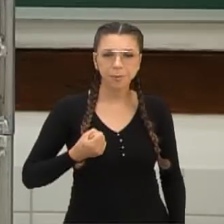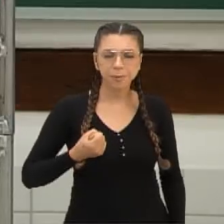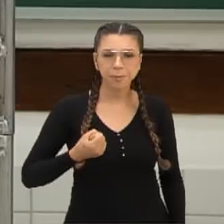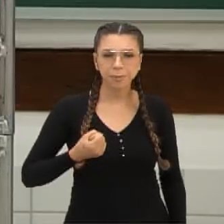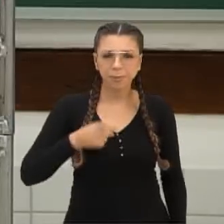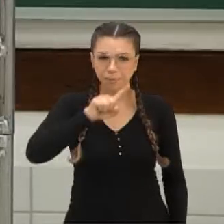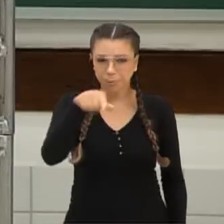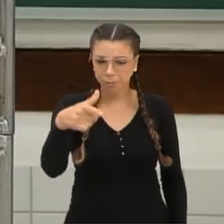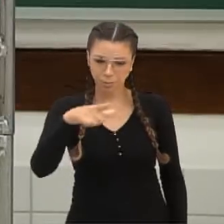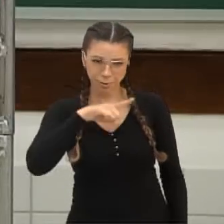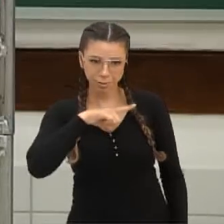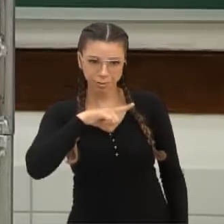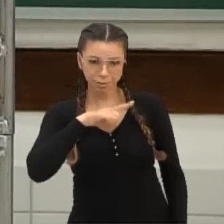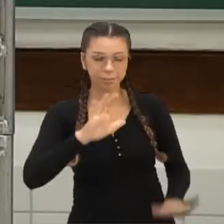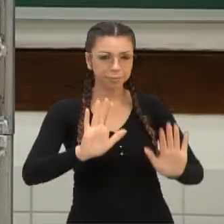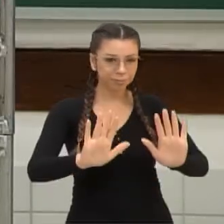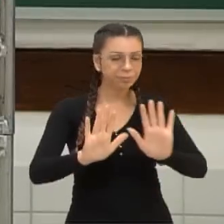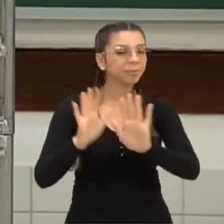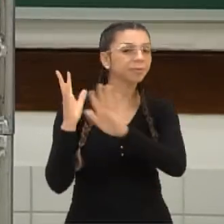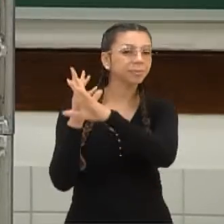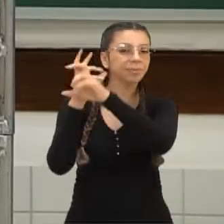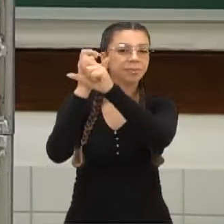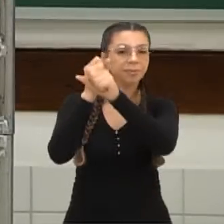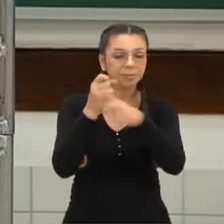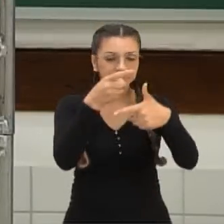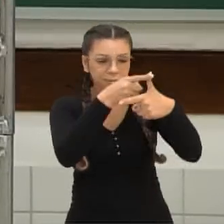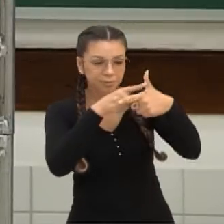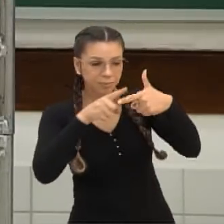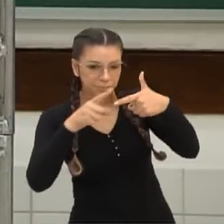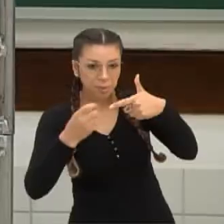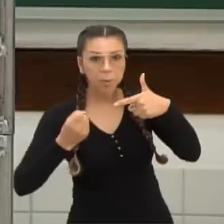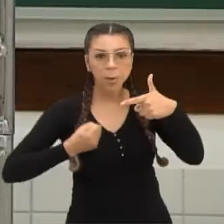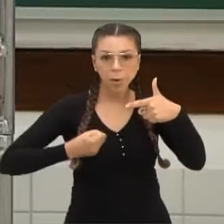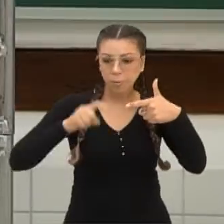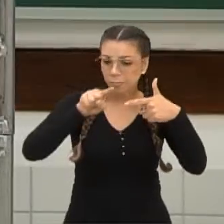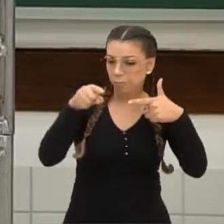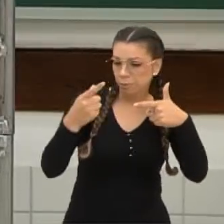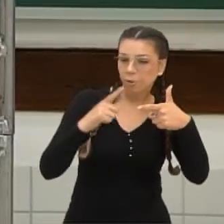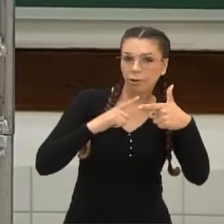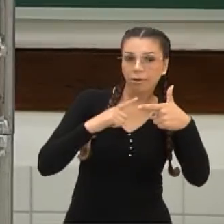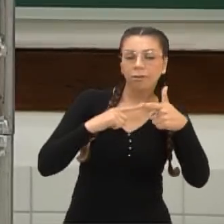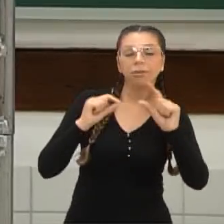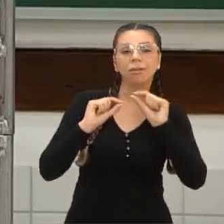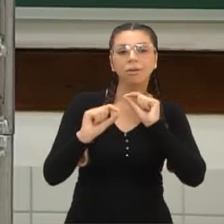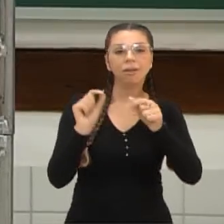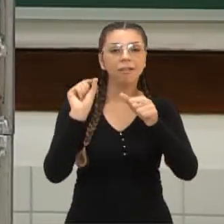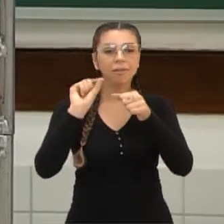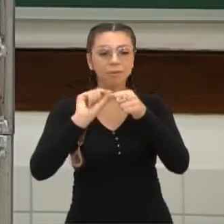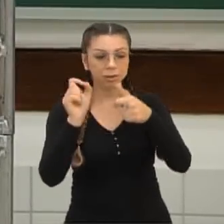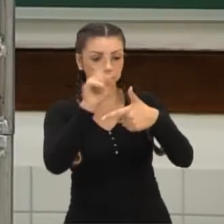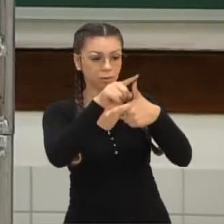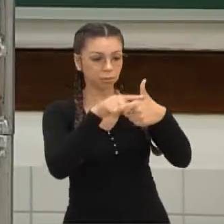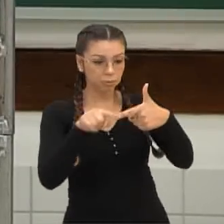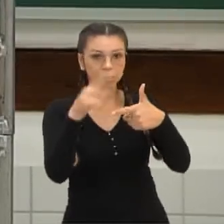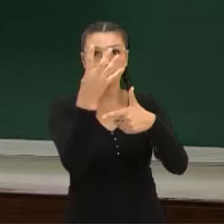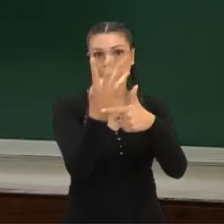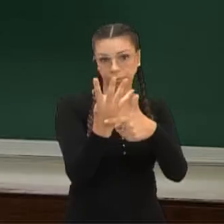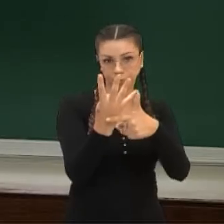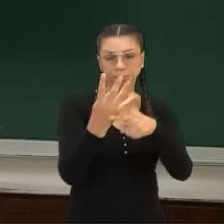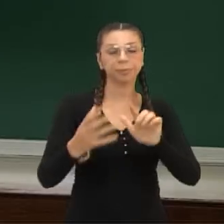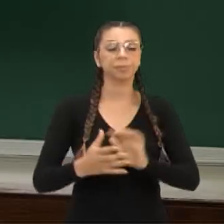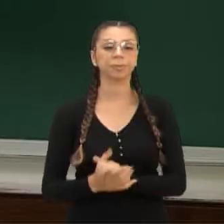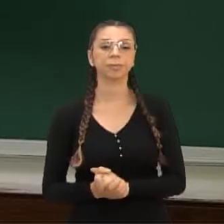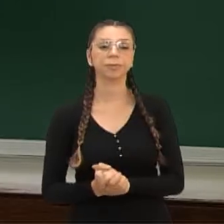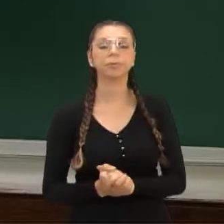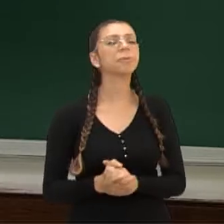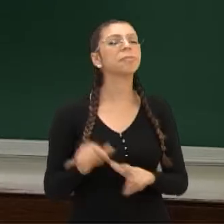número decimal por 4. Vamos relembrar divisão de número decimal fazendo essas divisões por 4, beleza?